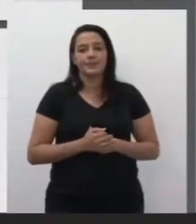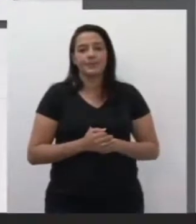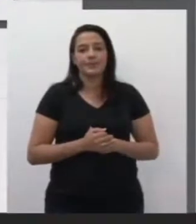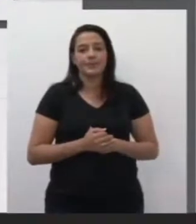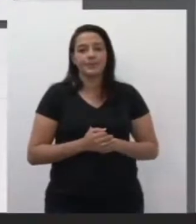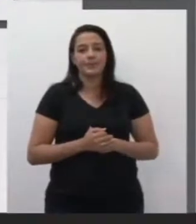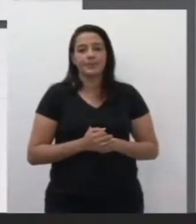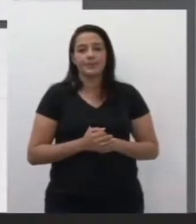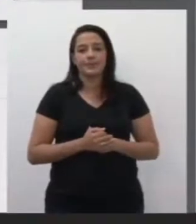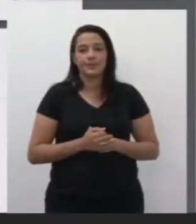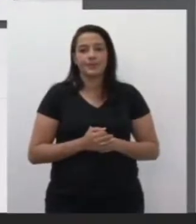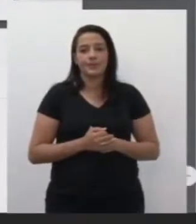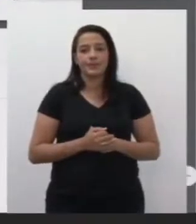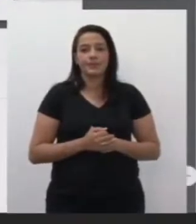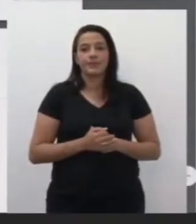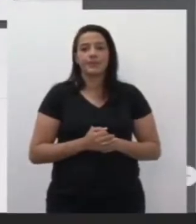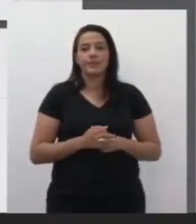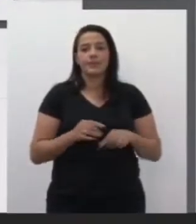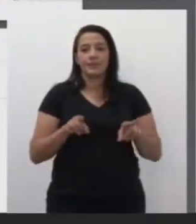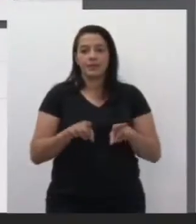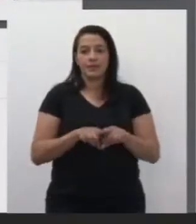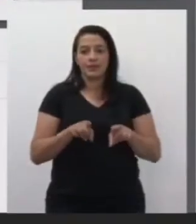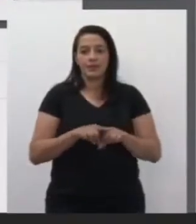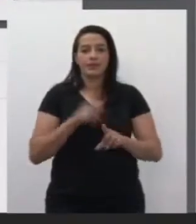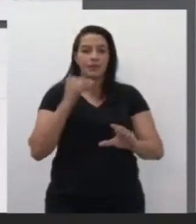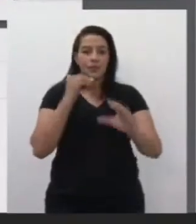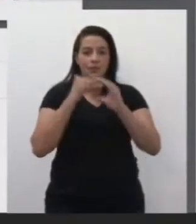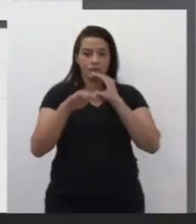Vou compartilhar esse link aqui também.